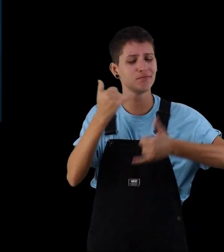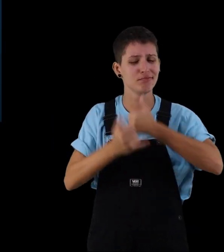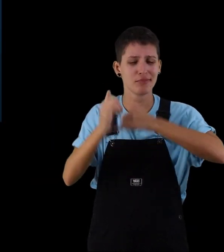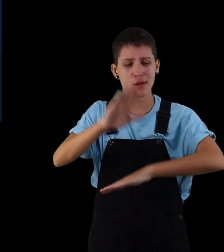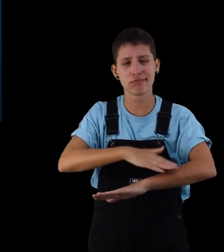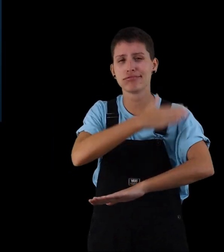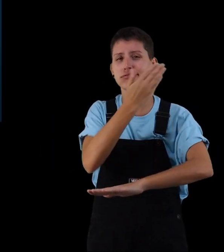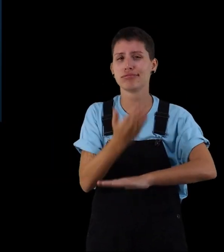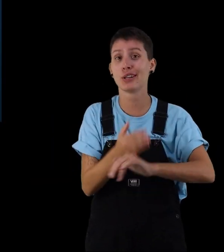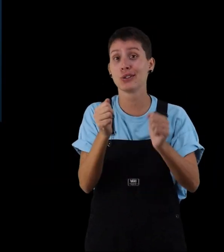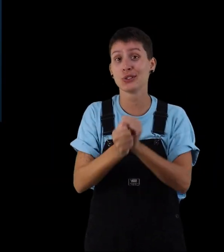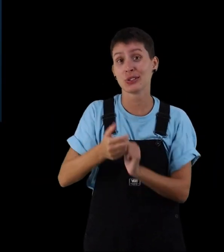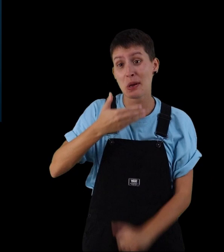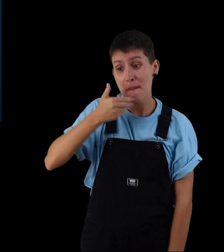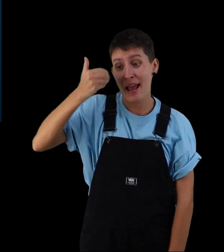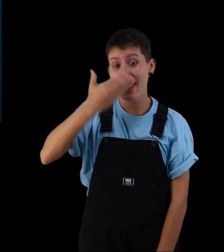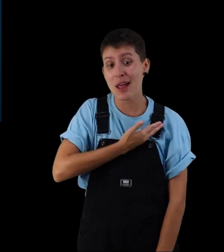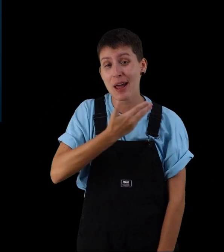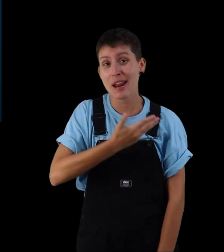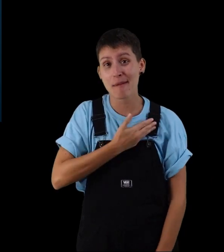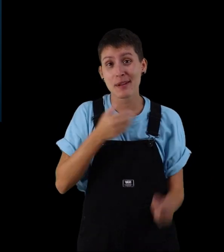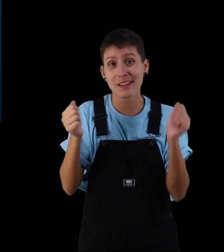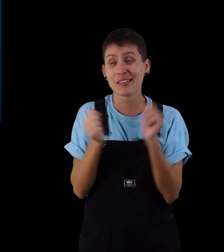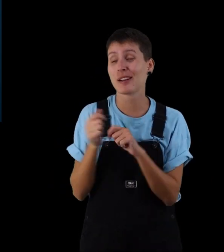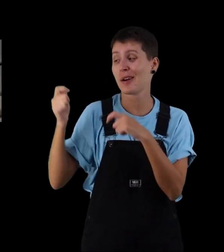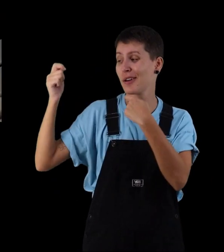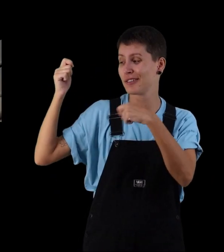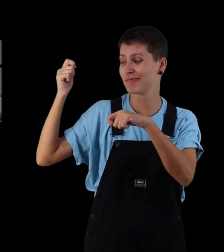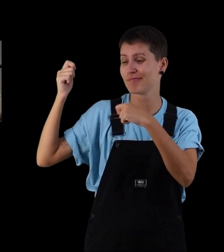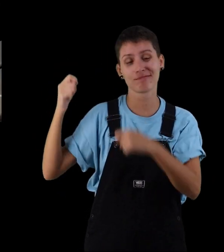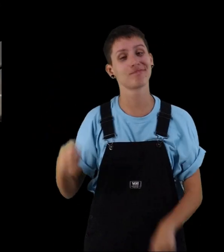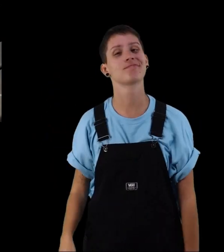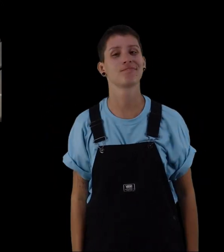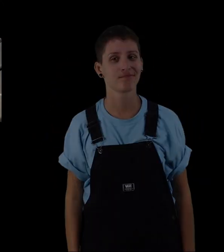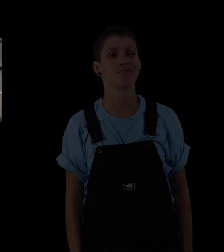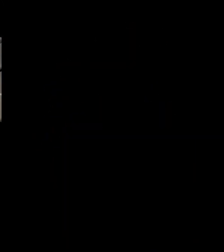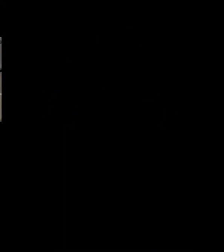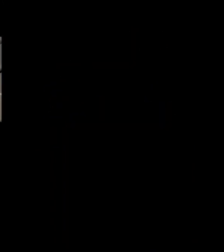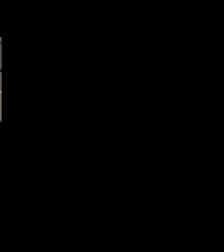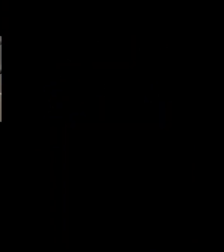menino iria brincar o dia todo com seu melhor amigo.